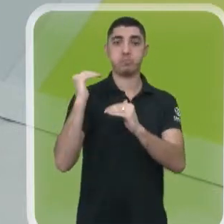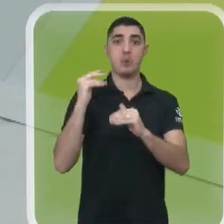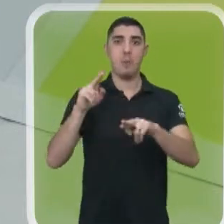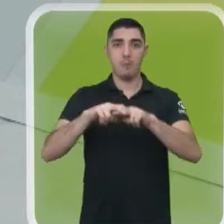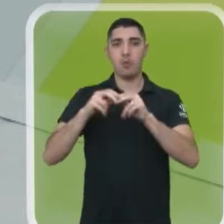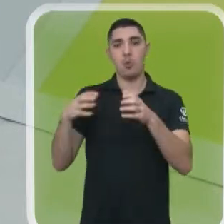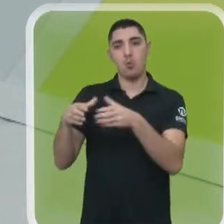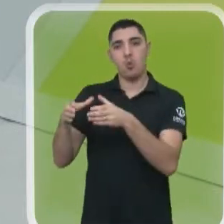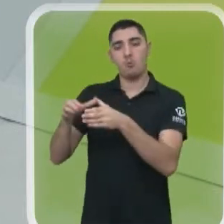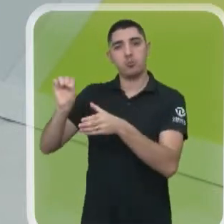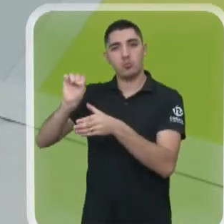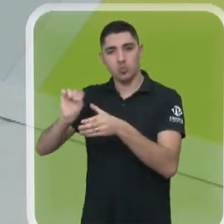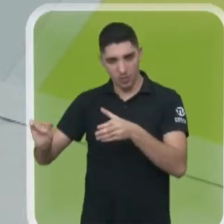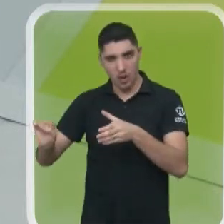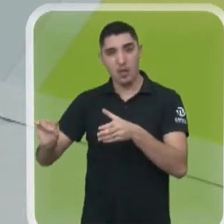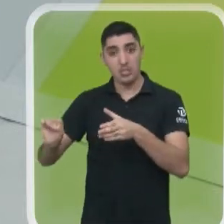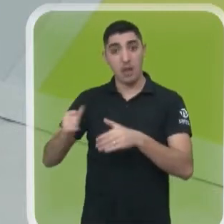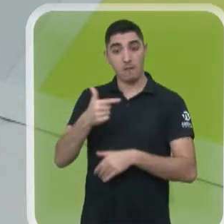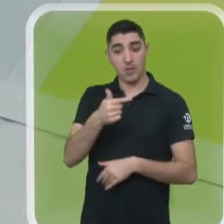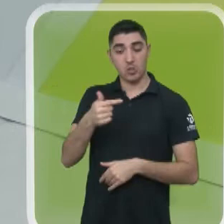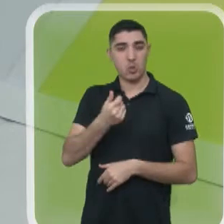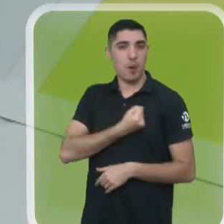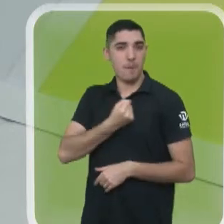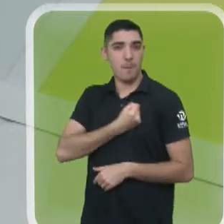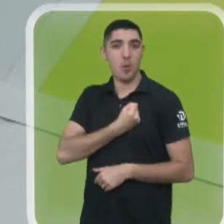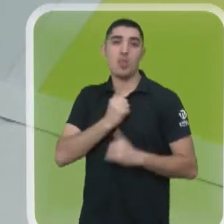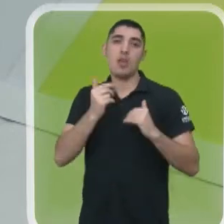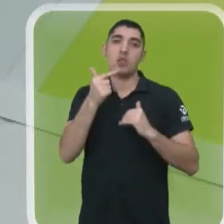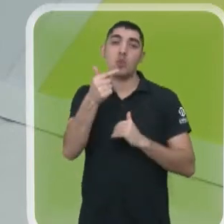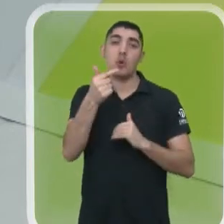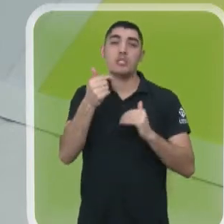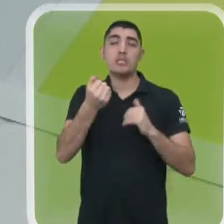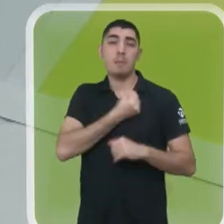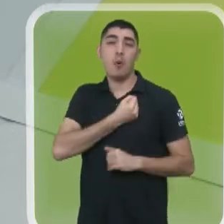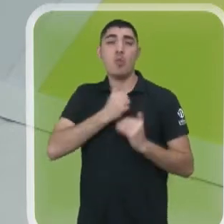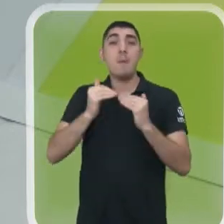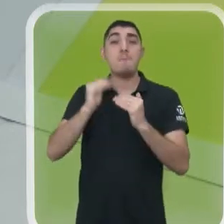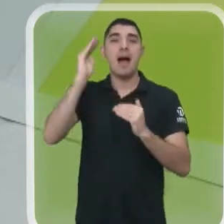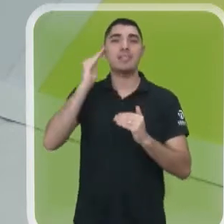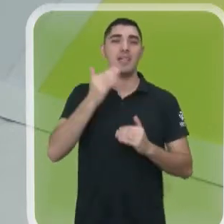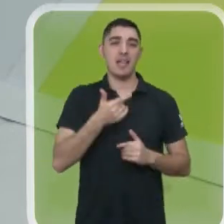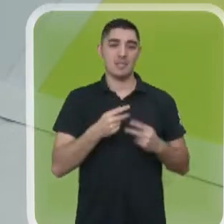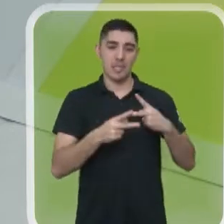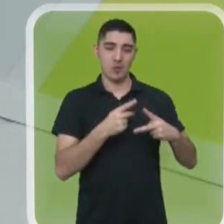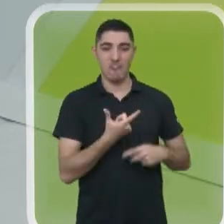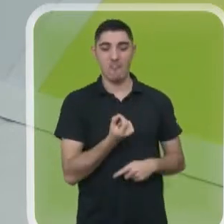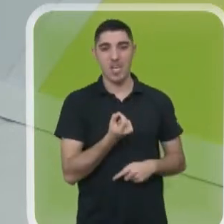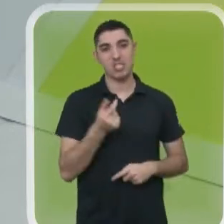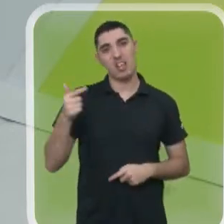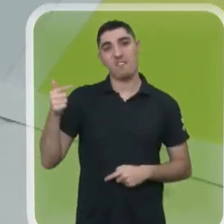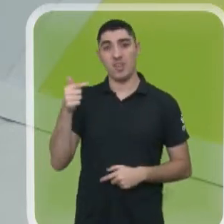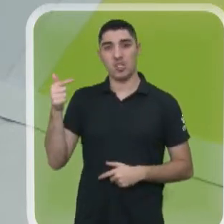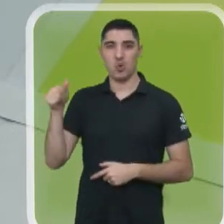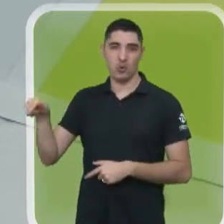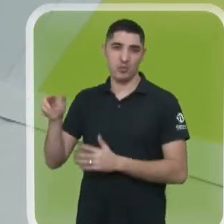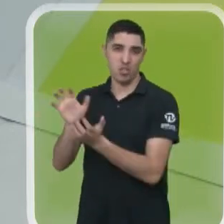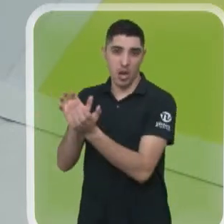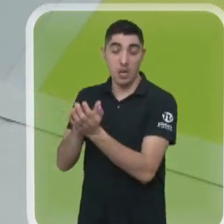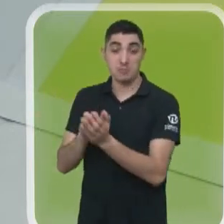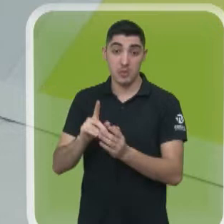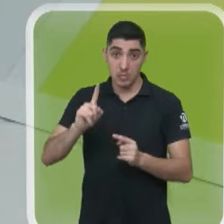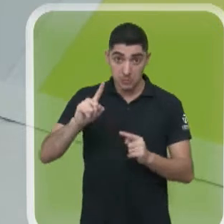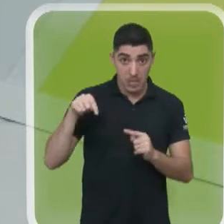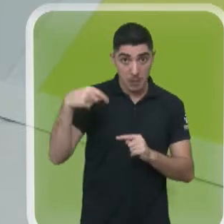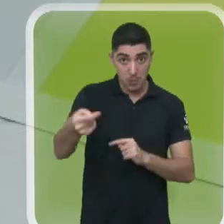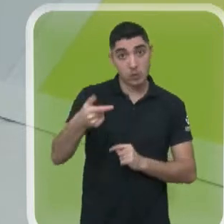Sudeste chegando a 22 pontos dois a mais que o São José que soma agora 20 pontos São José rugby meu caro não volta